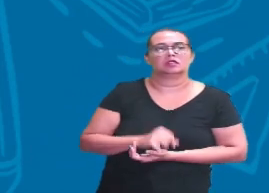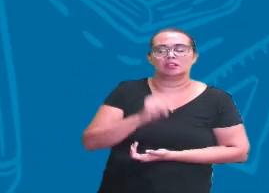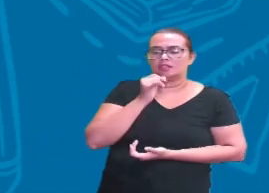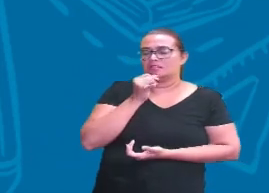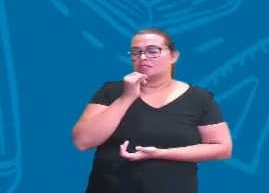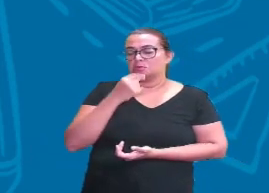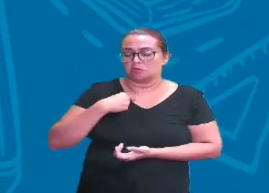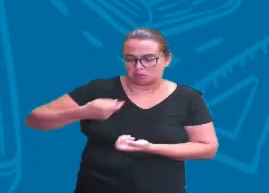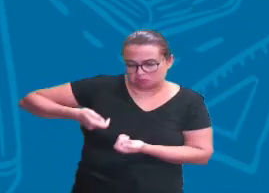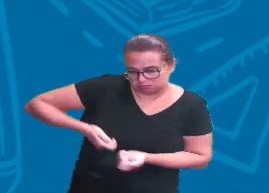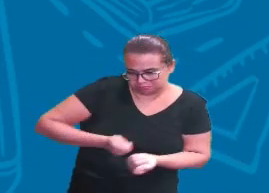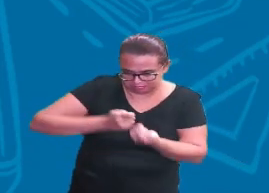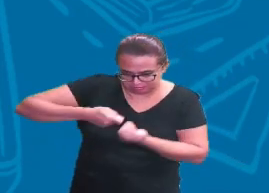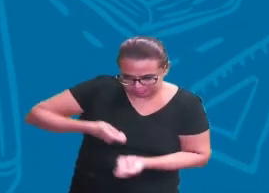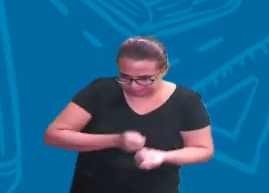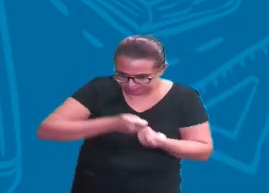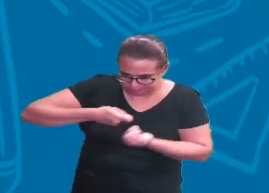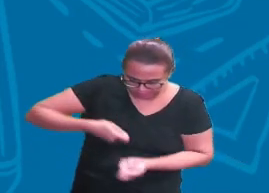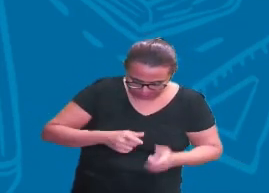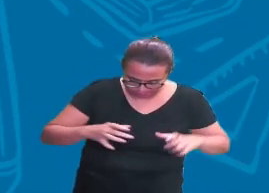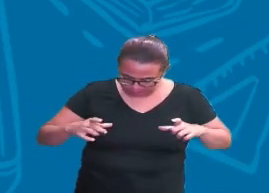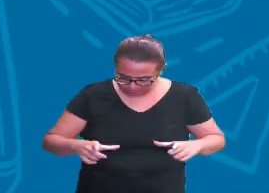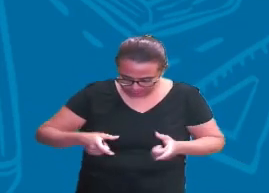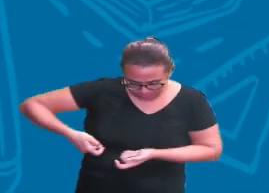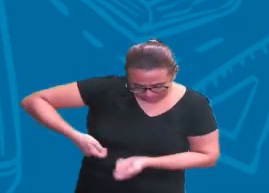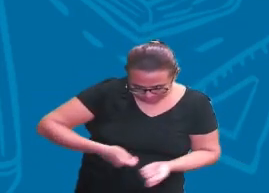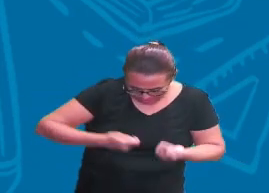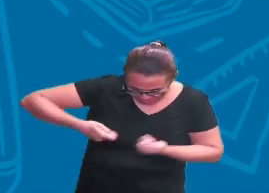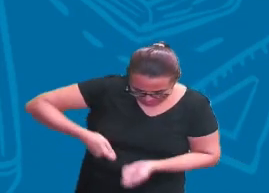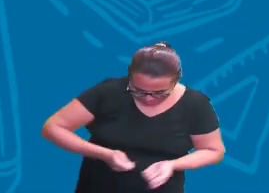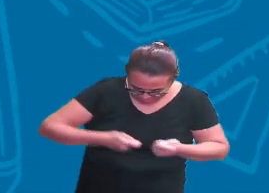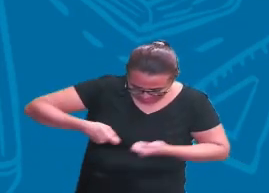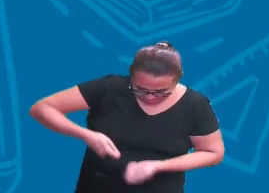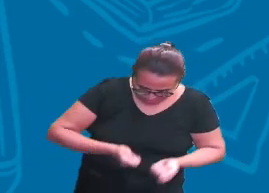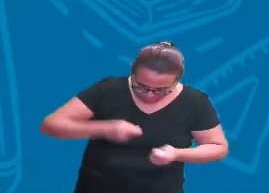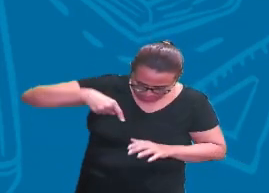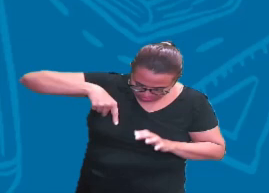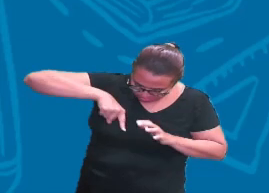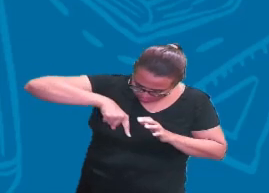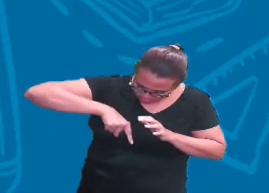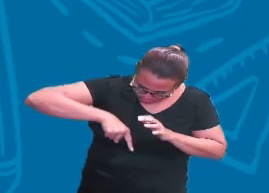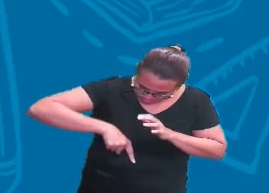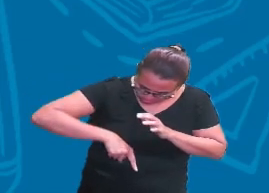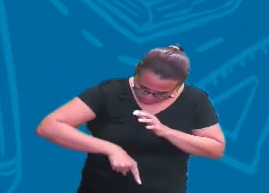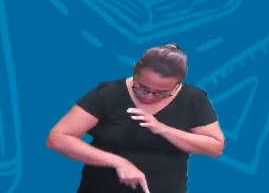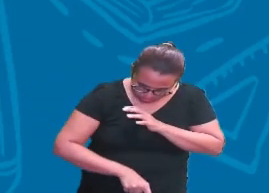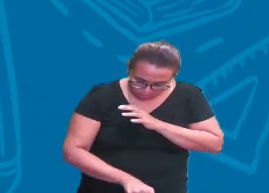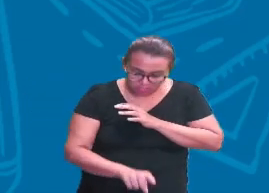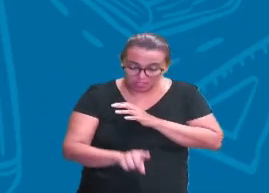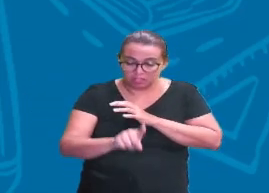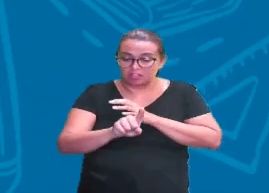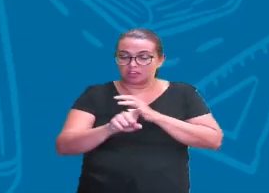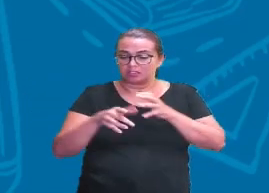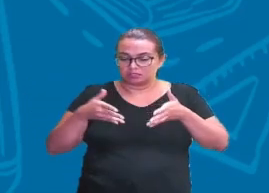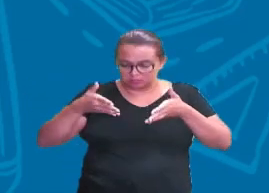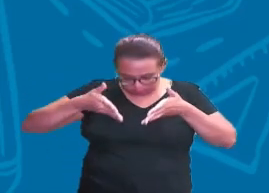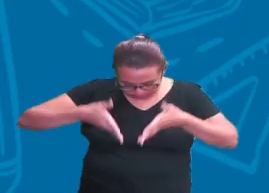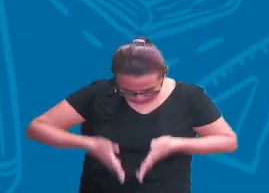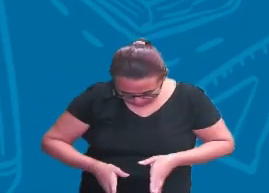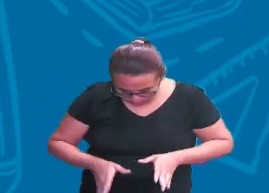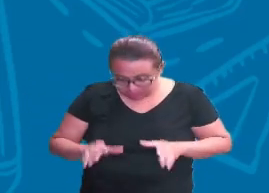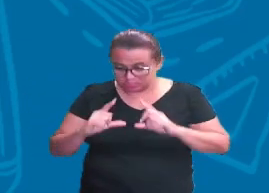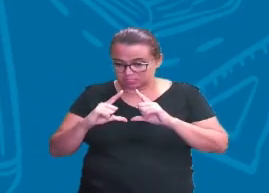um buraco aqui no chão agora, eu ia chegar lá no Japão, lá do outro lado. Bem, primeiro que você ia ter que passar